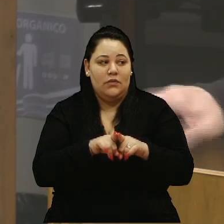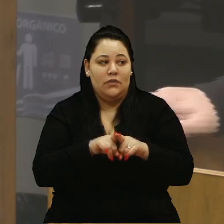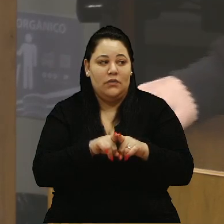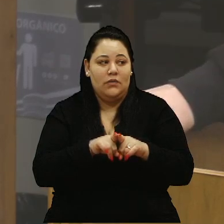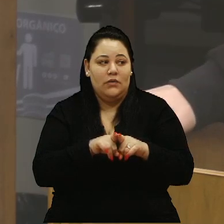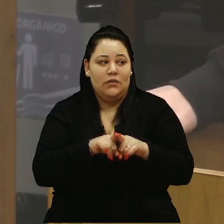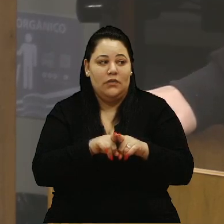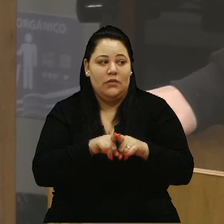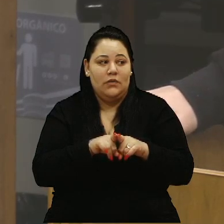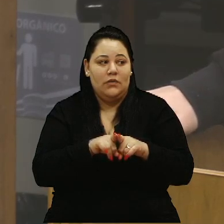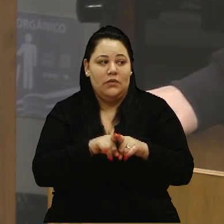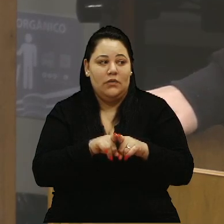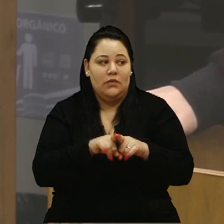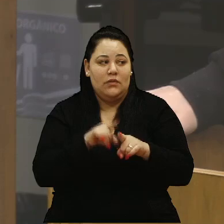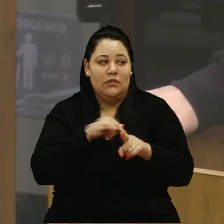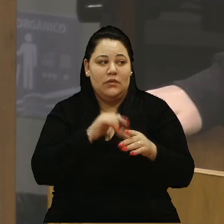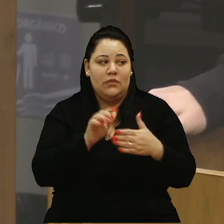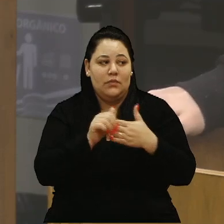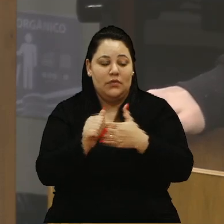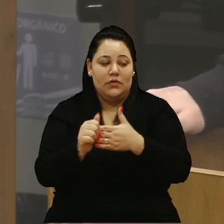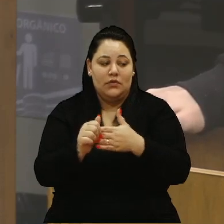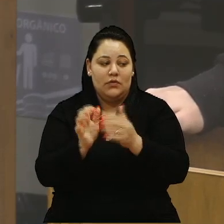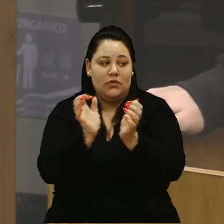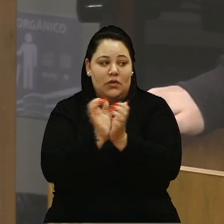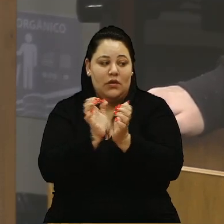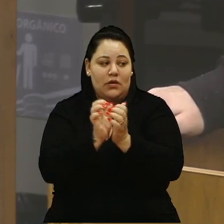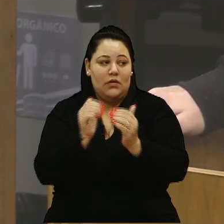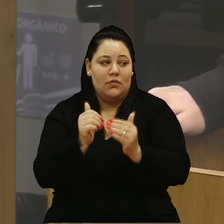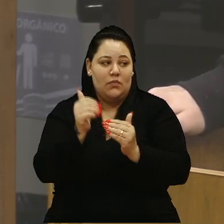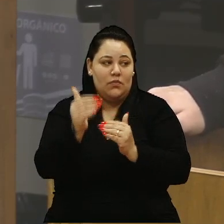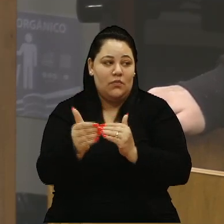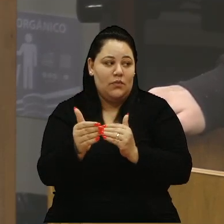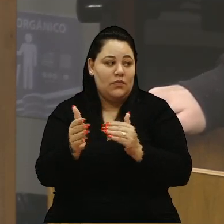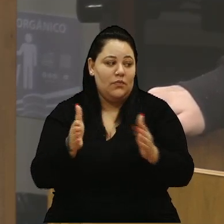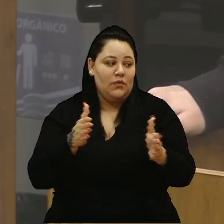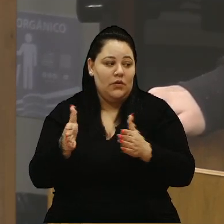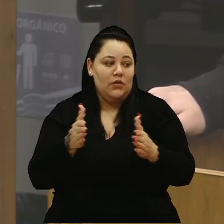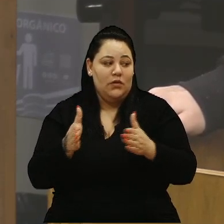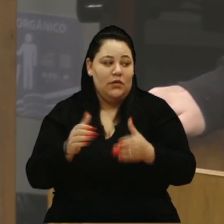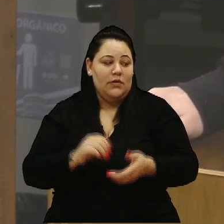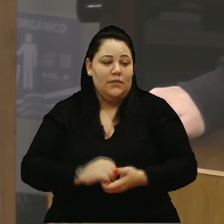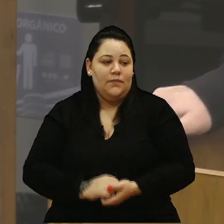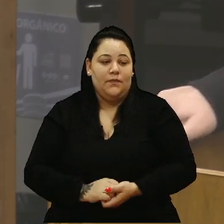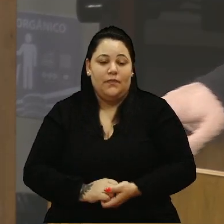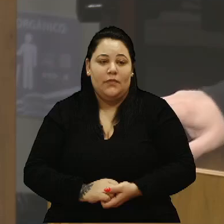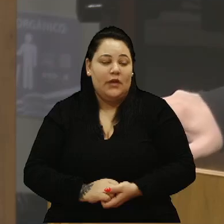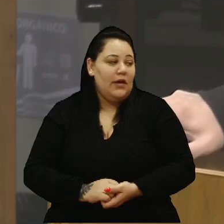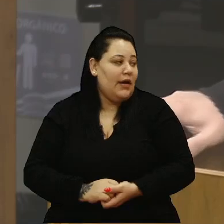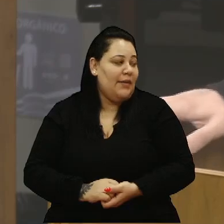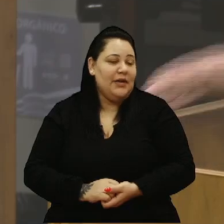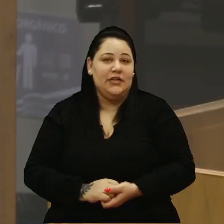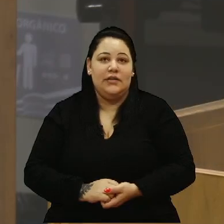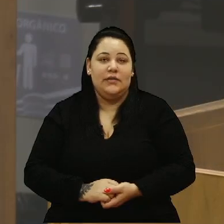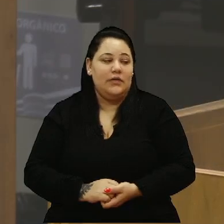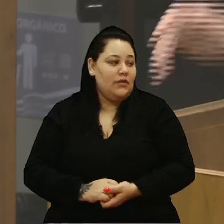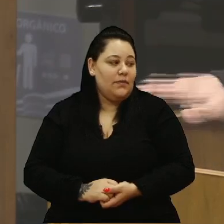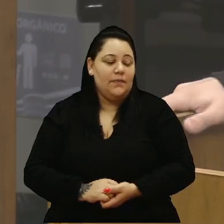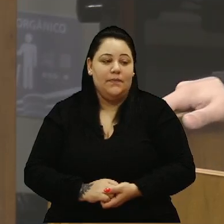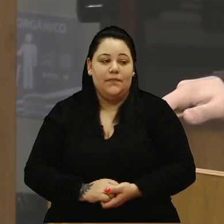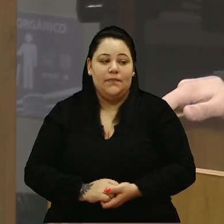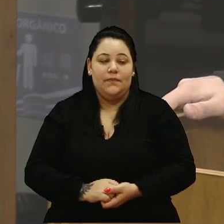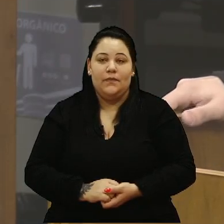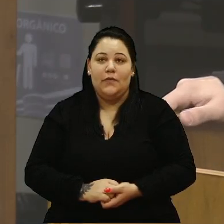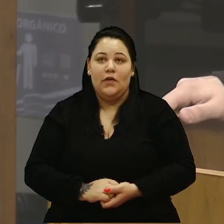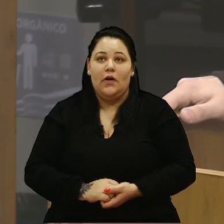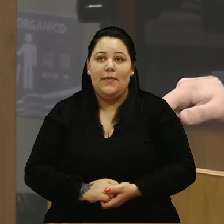estarei na companhia dos colegas do próximo período. Queria ressaltar que, uma parte, vereador, nesse período que nós